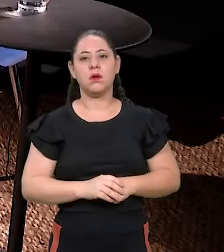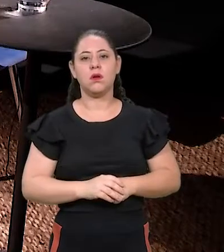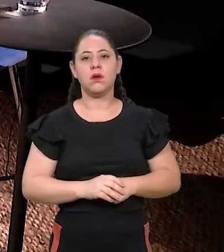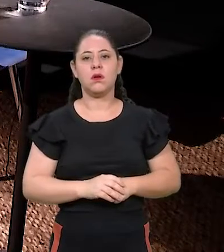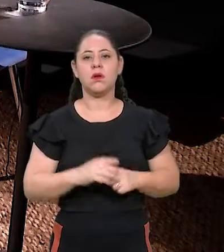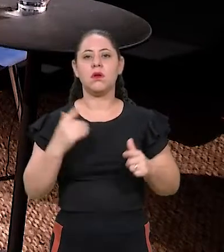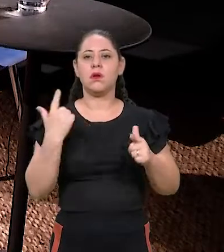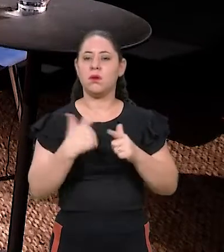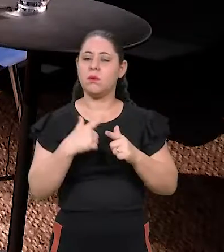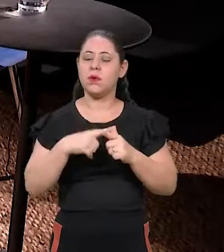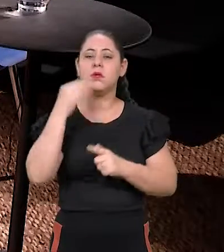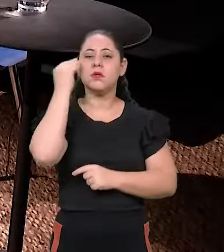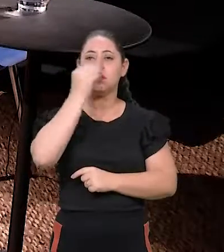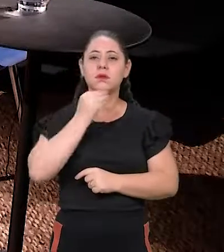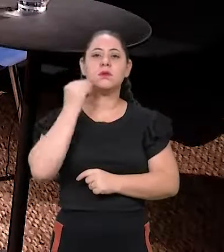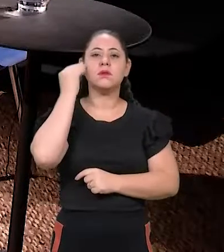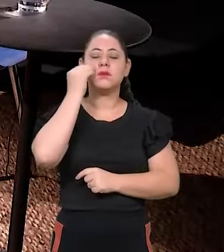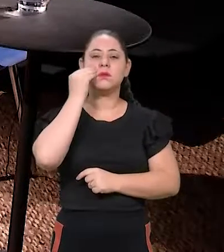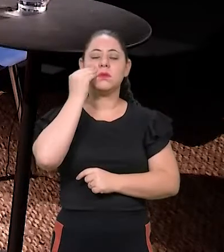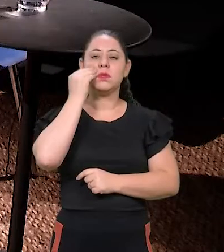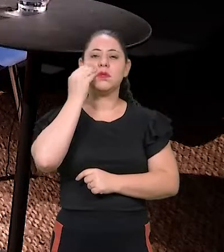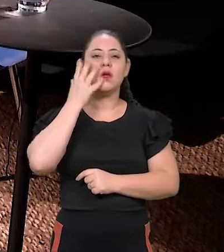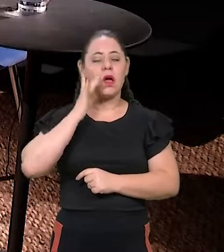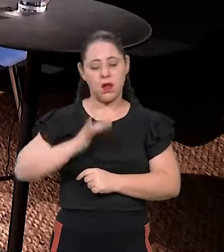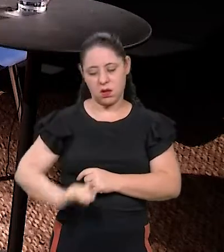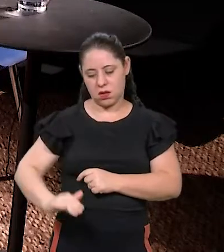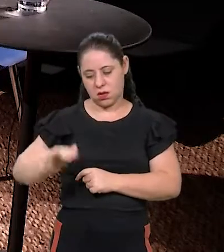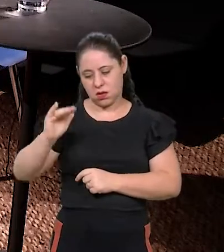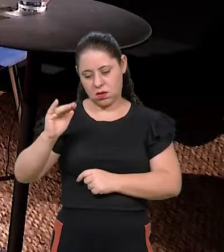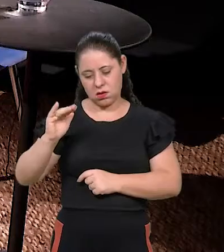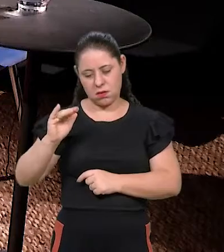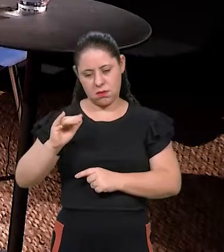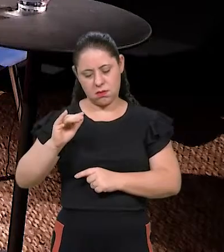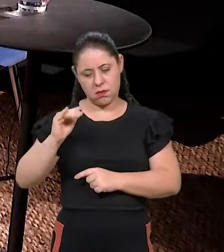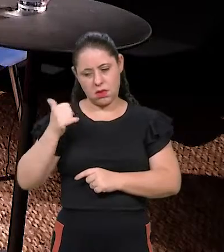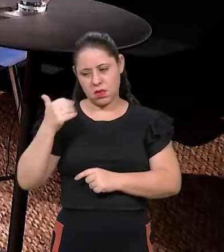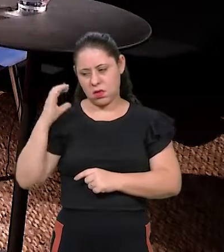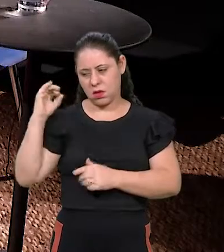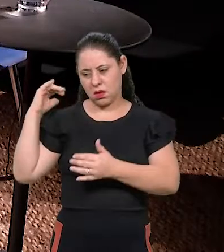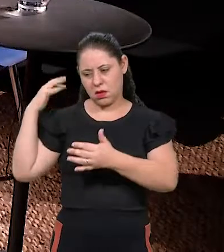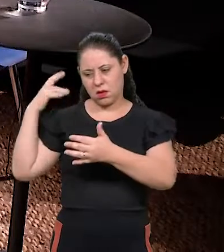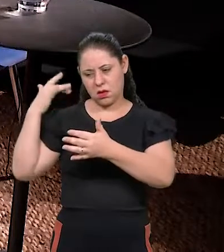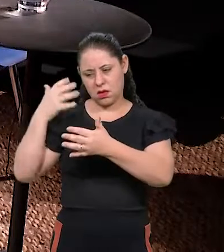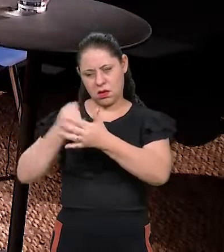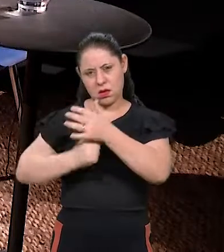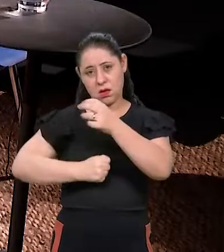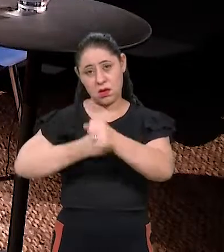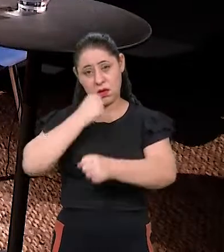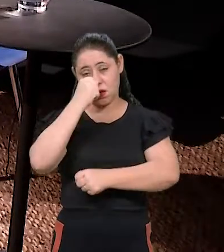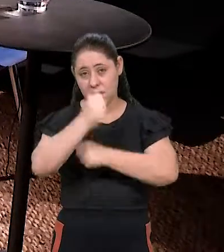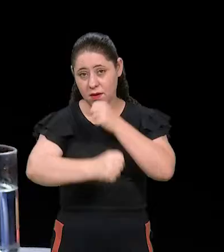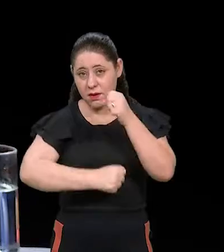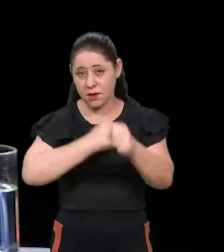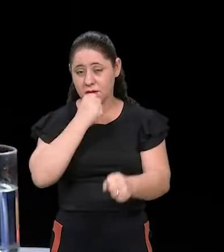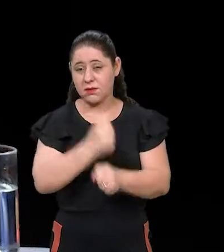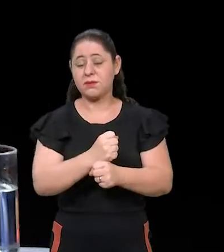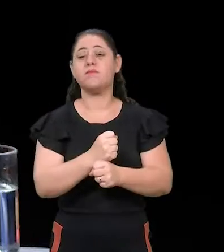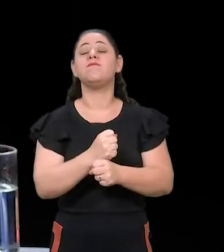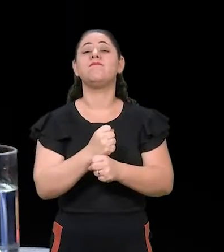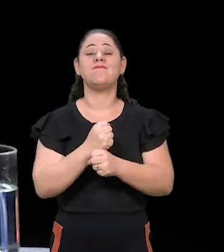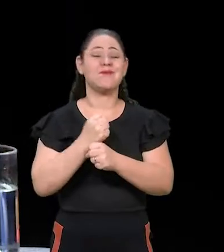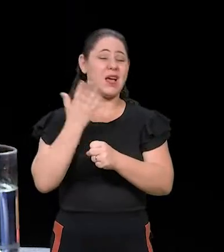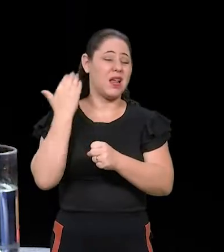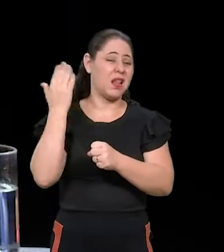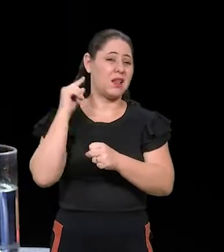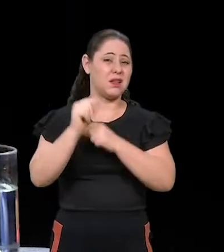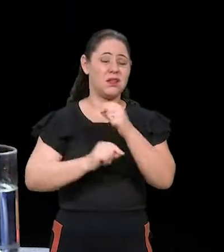desde a infância, mas nos últimos 10 anos nós vemos tempos assim absurdos e extraordinários ao mesmo tempo. A gente passou